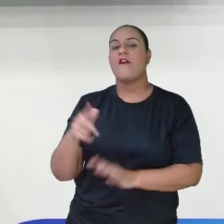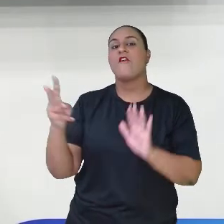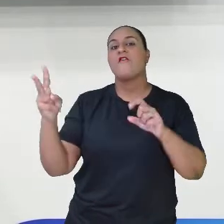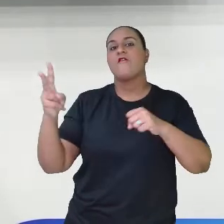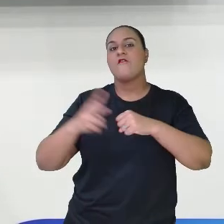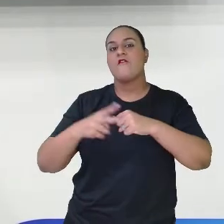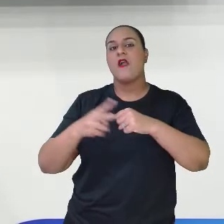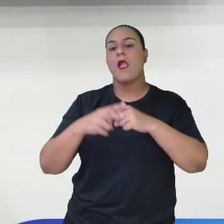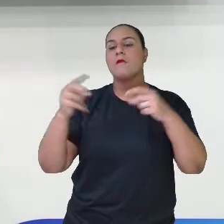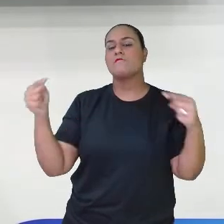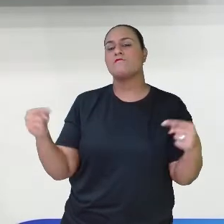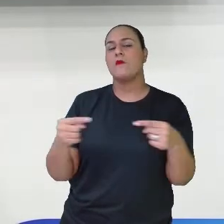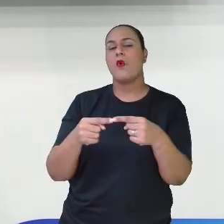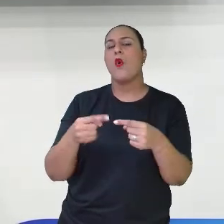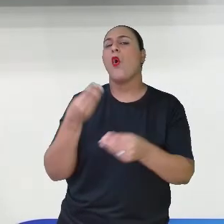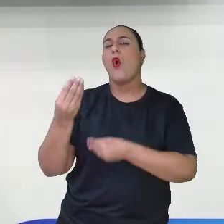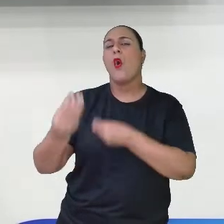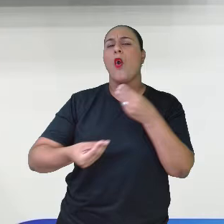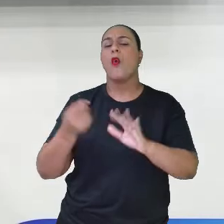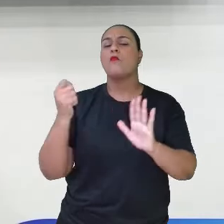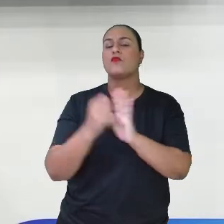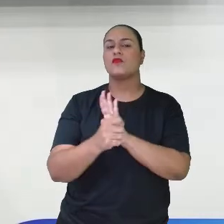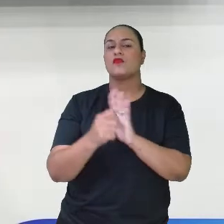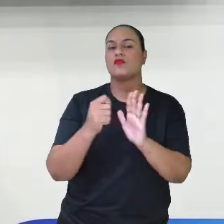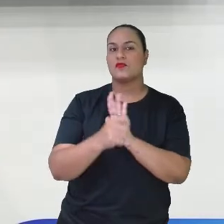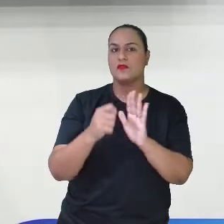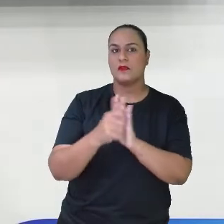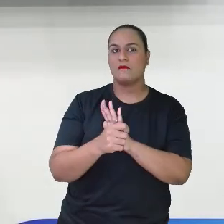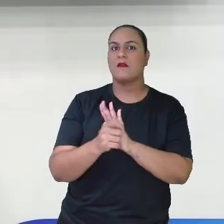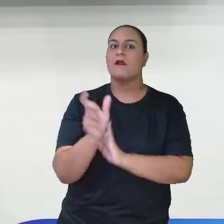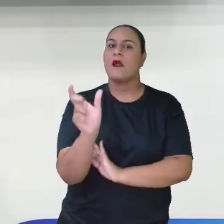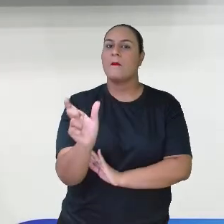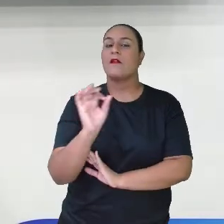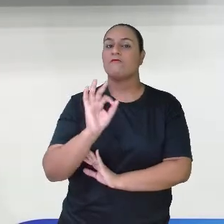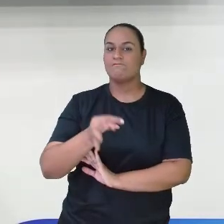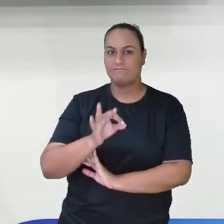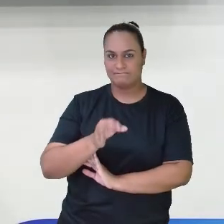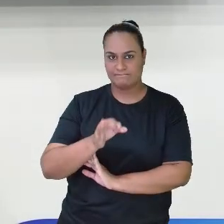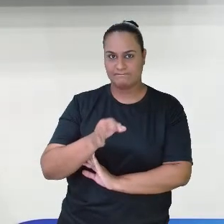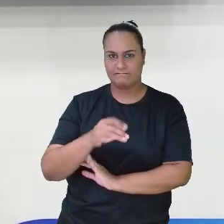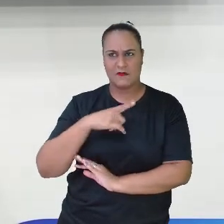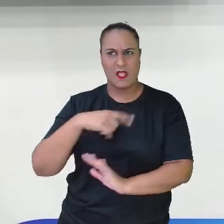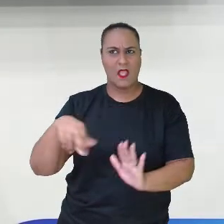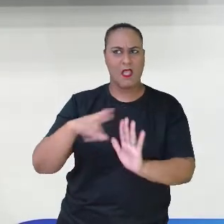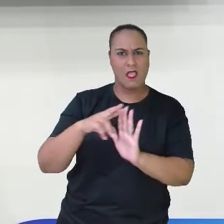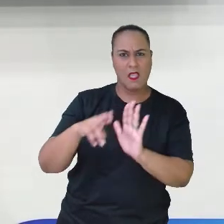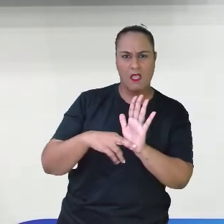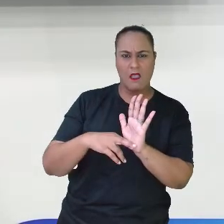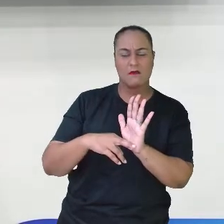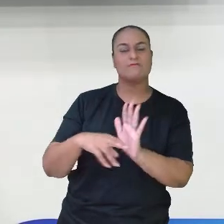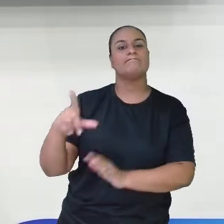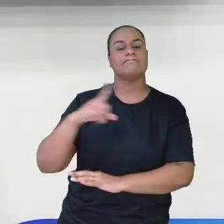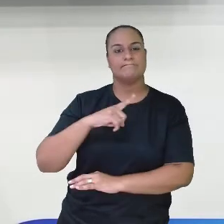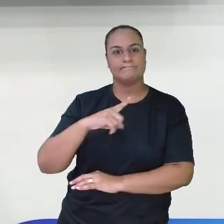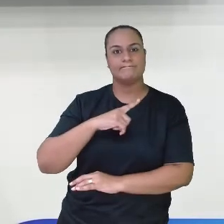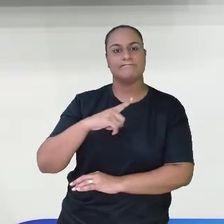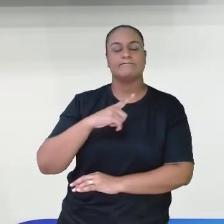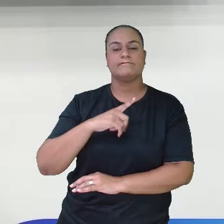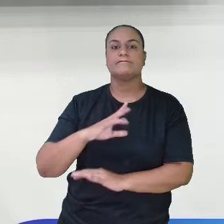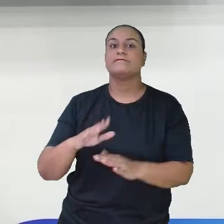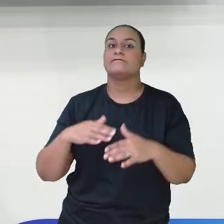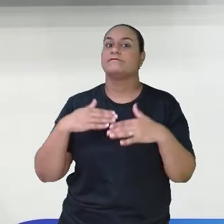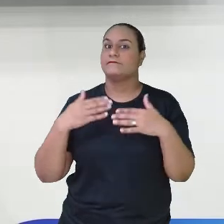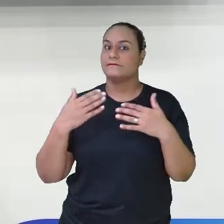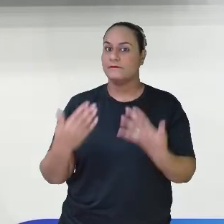é um verbo, como é que eu emprego essas duas letrinhas ao final? Tem alguma regra? Tem. E a gente